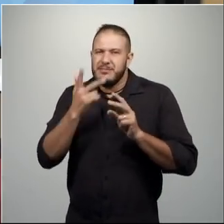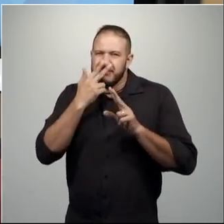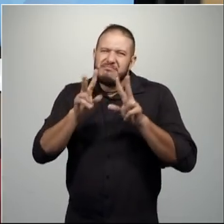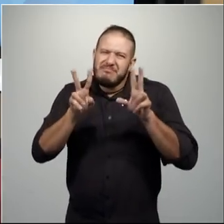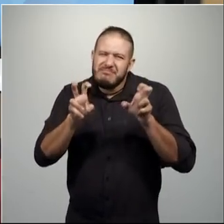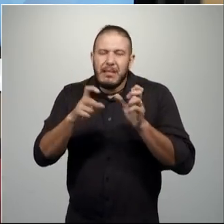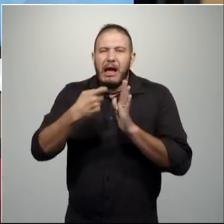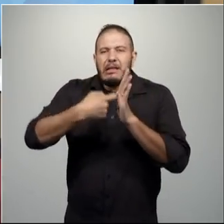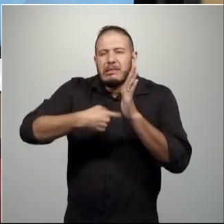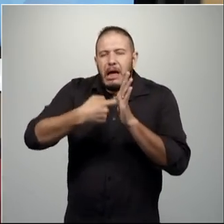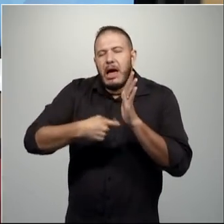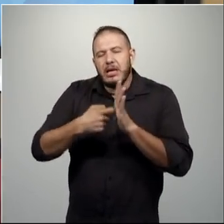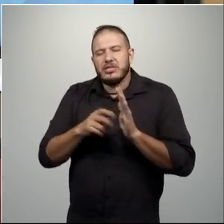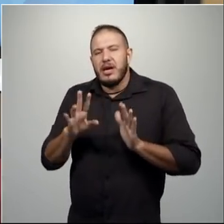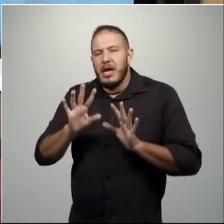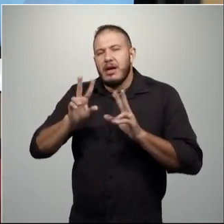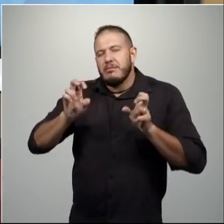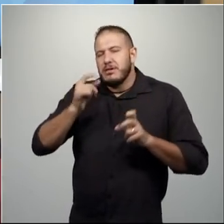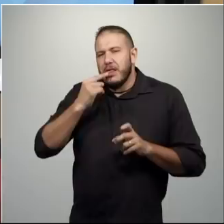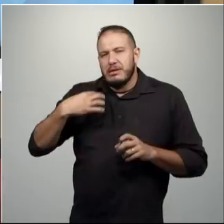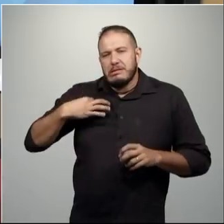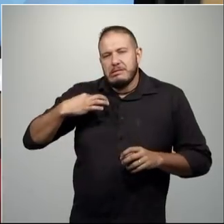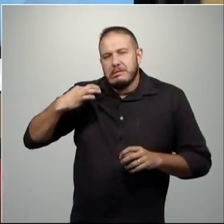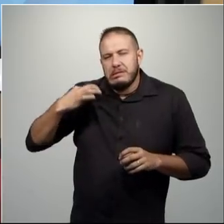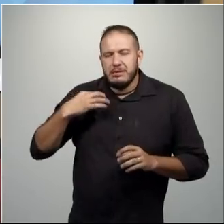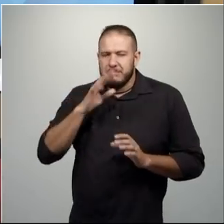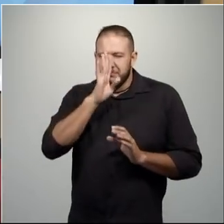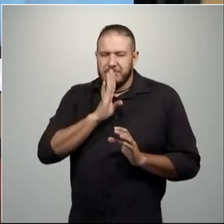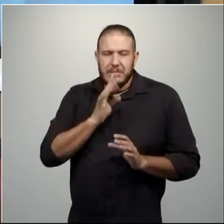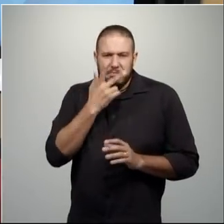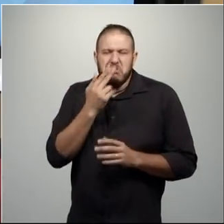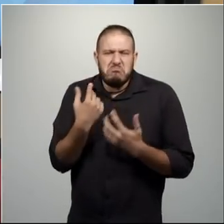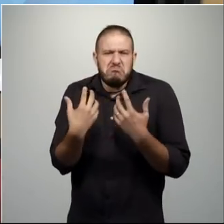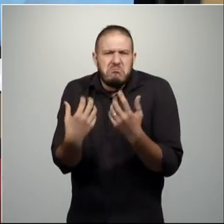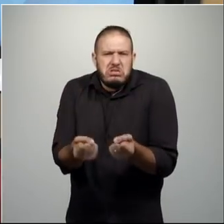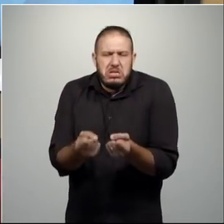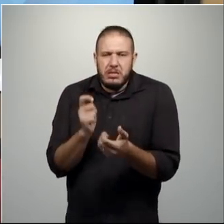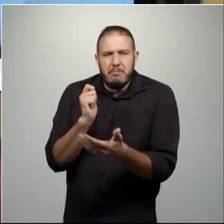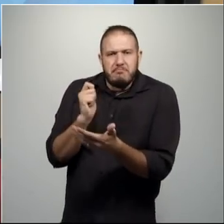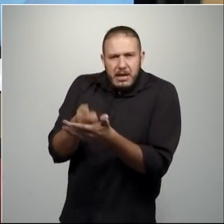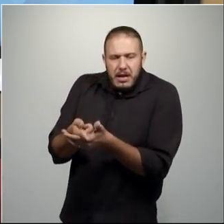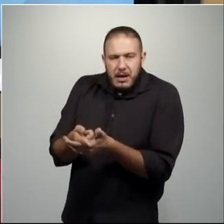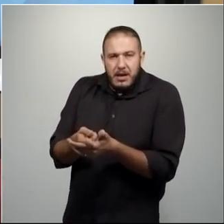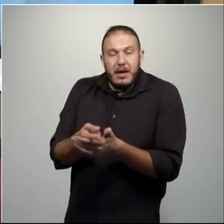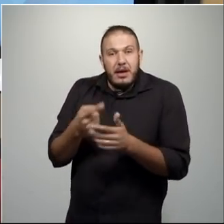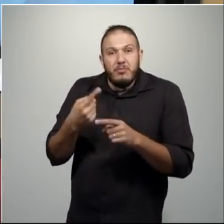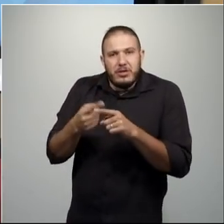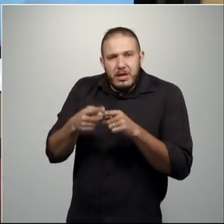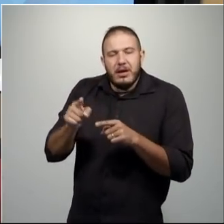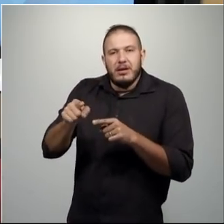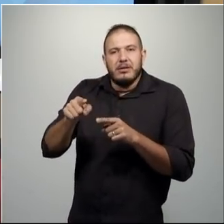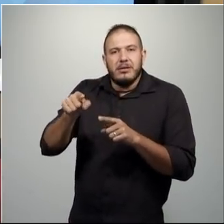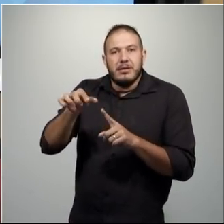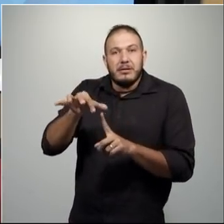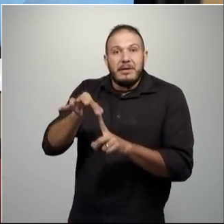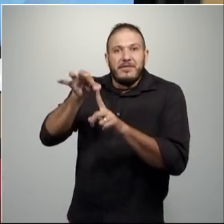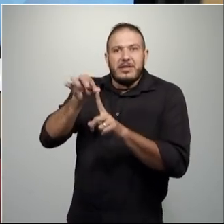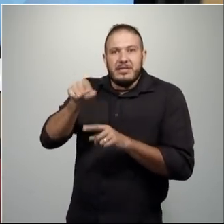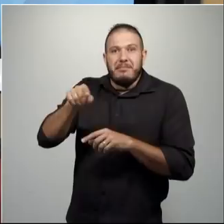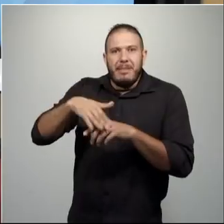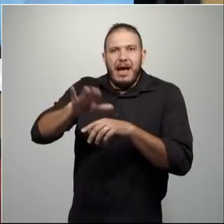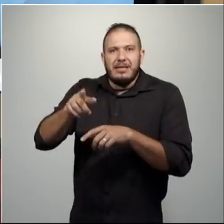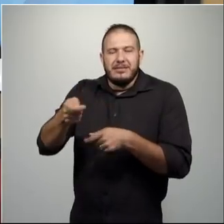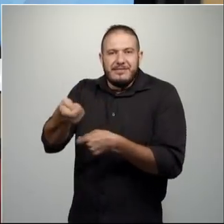o alguém que faça uma transação a aceita pagar para os moradores é exatamente para dar preferência para essas